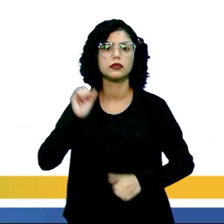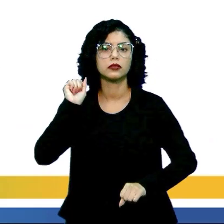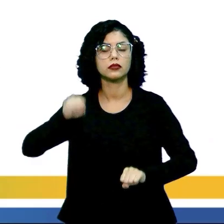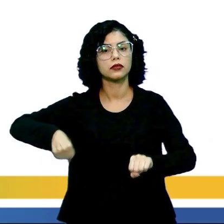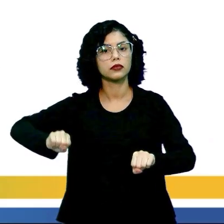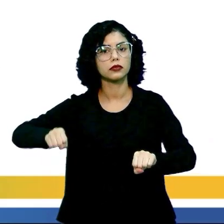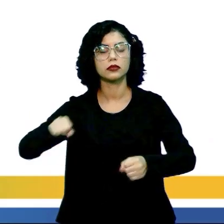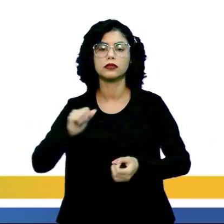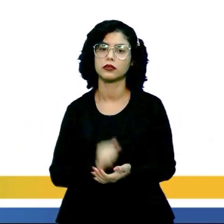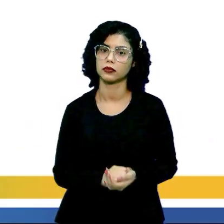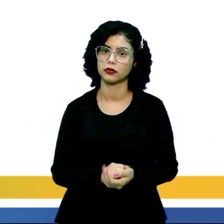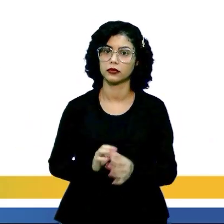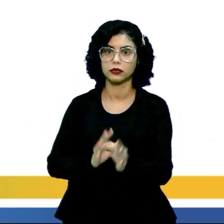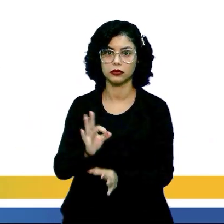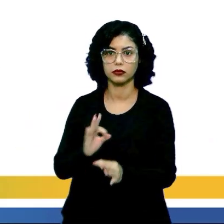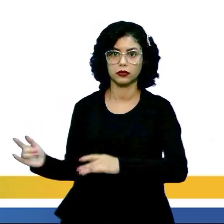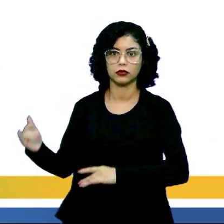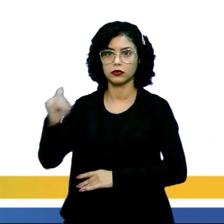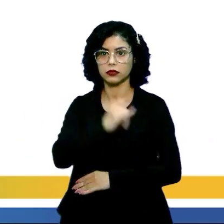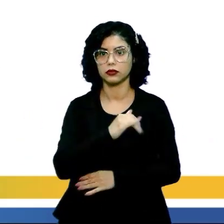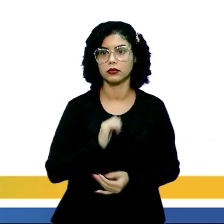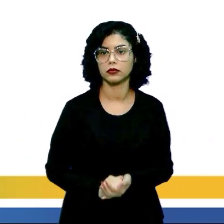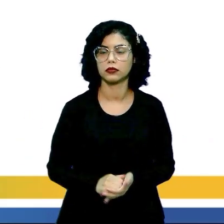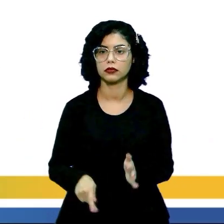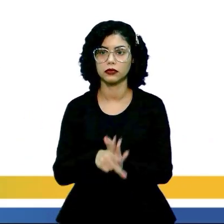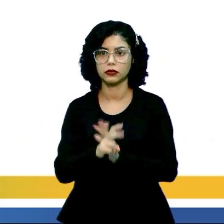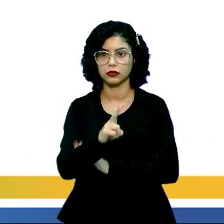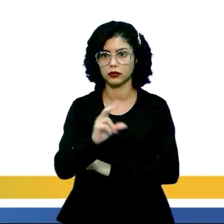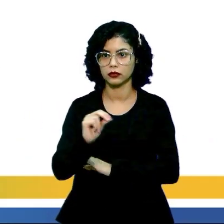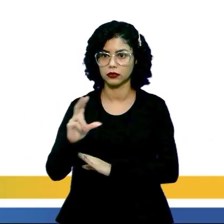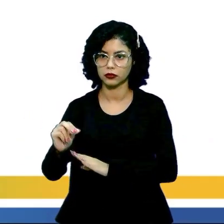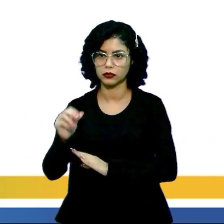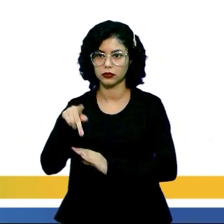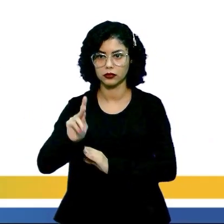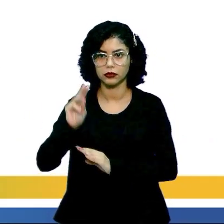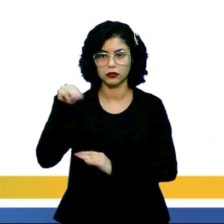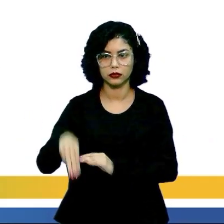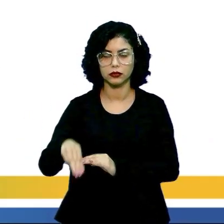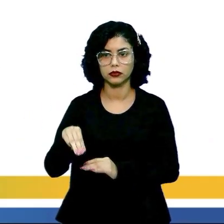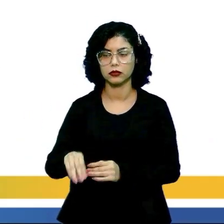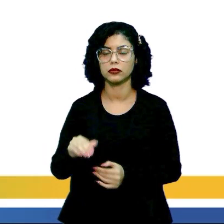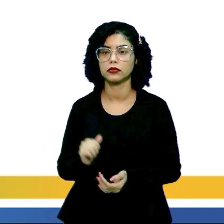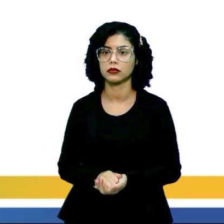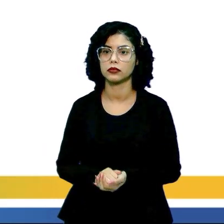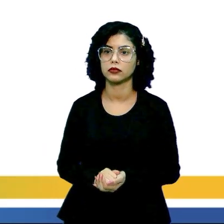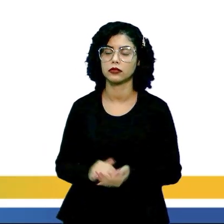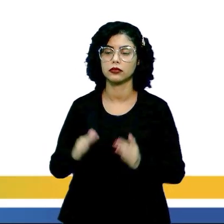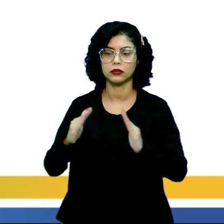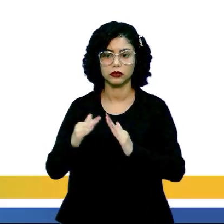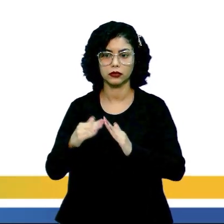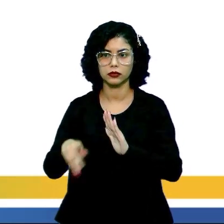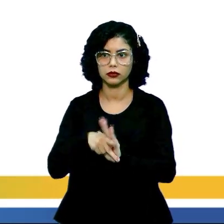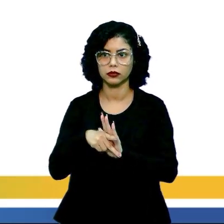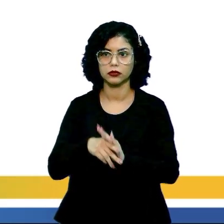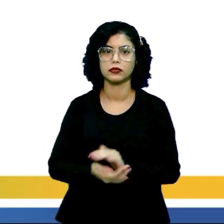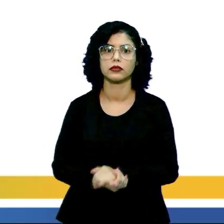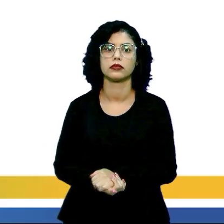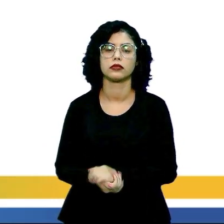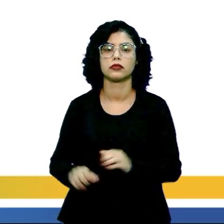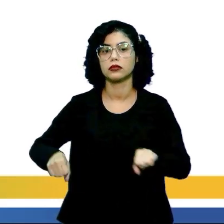Um motociclista planeja realizar uma viagem cujo destino fica a 500 km de sua